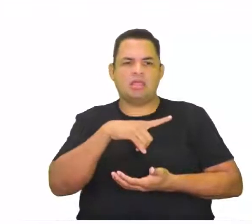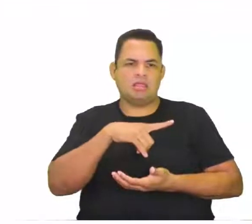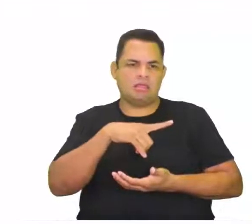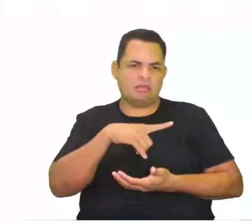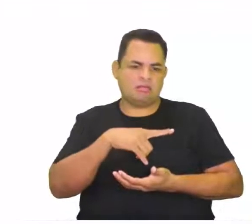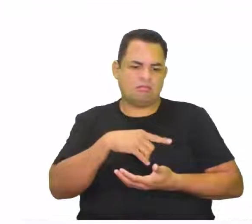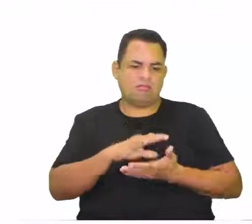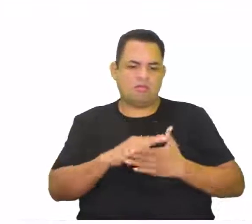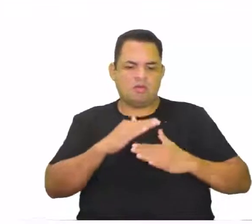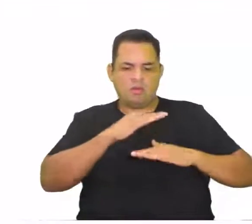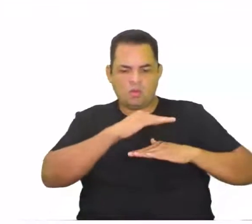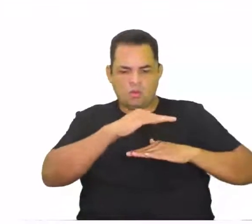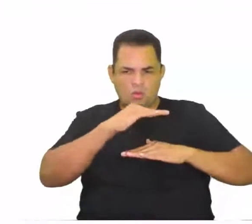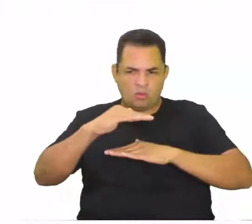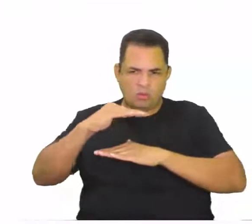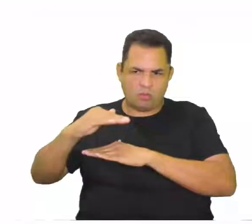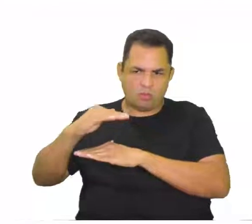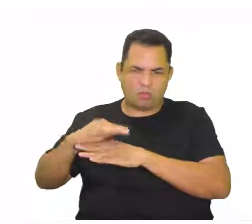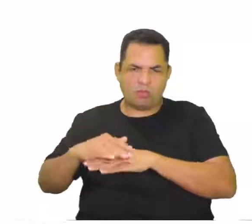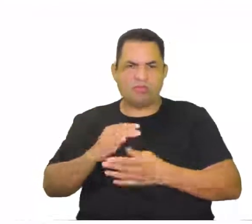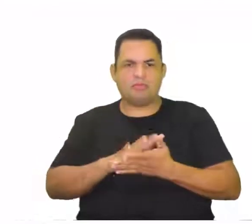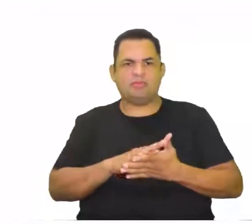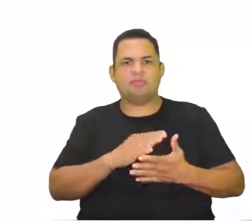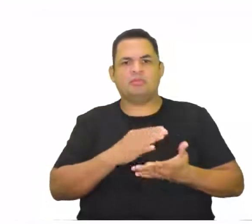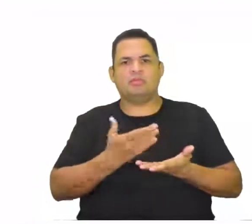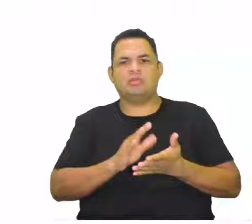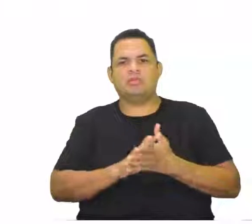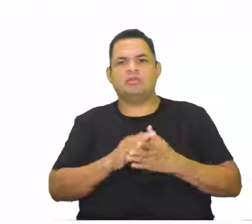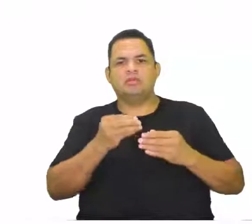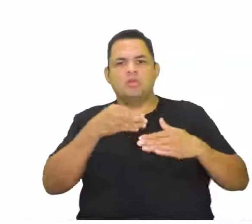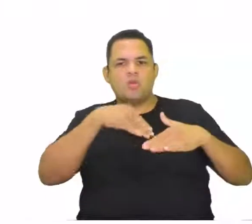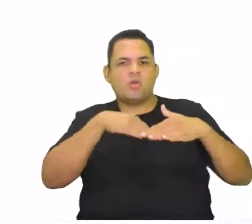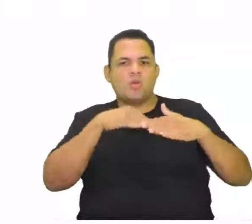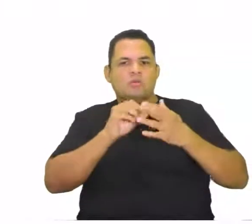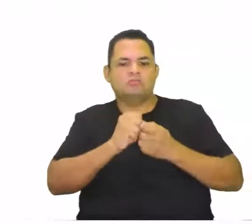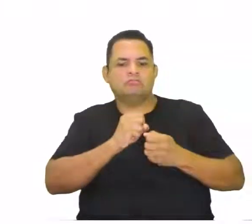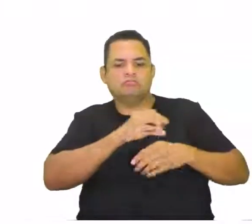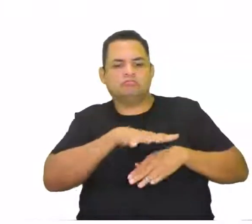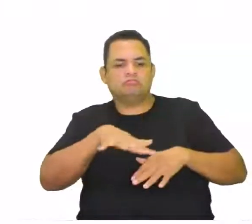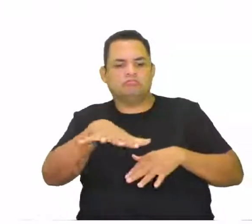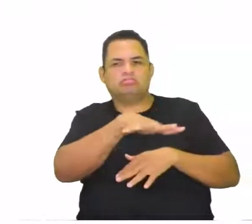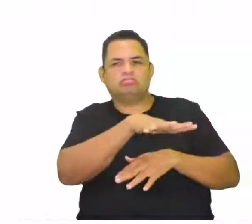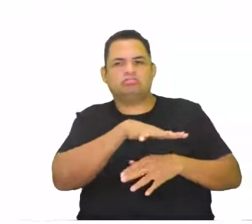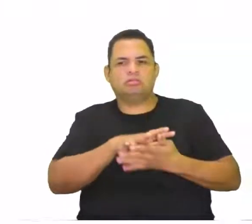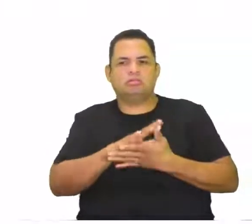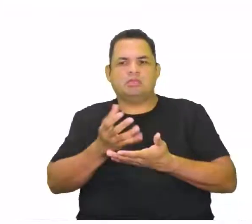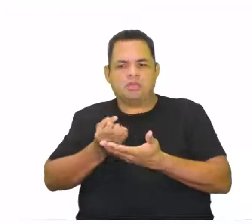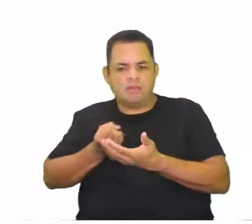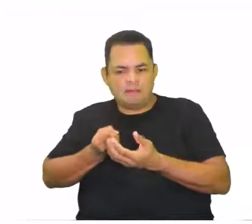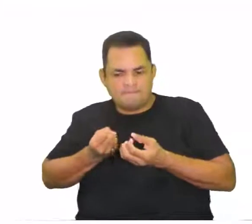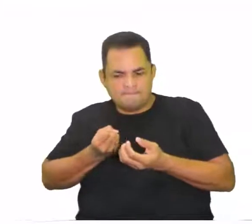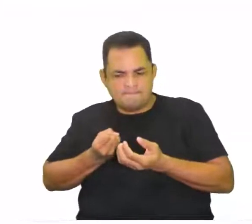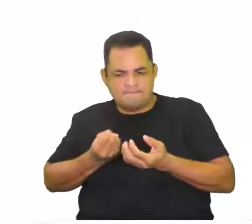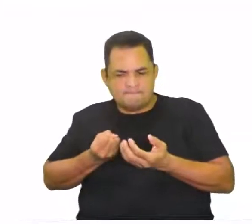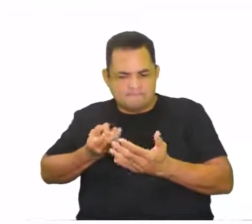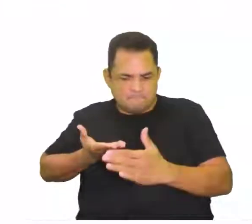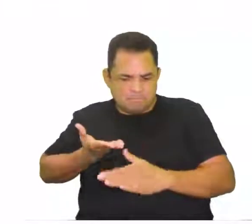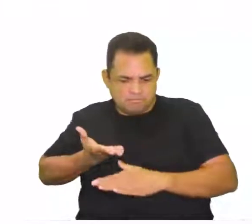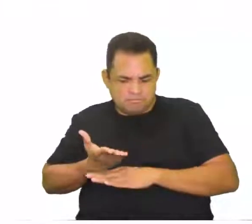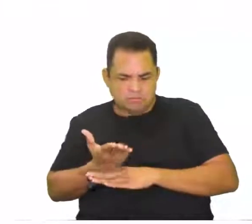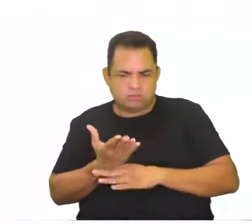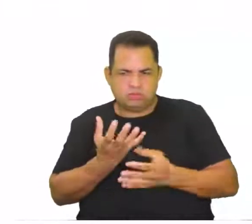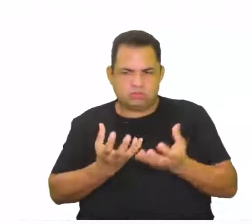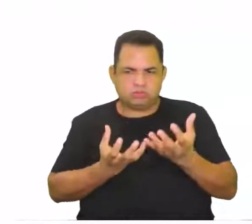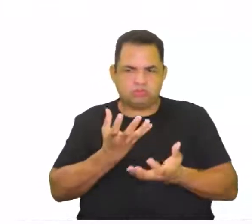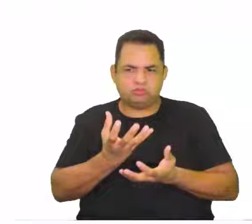o aterro sanitário, o depósito a céu aberto e a incineração. Cada um